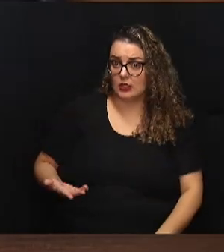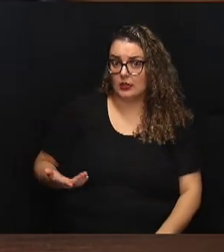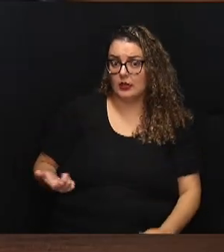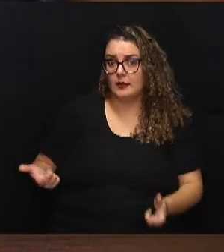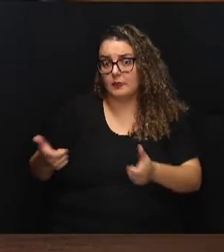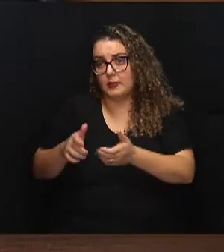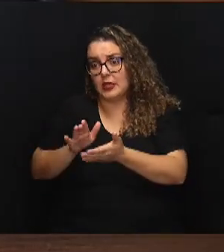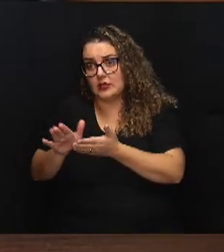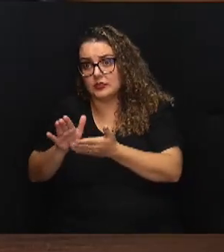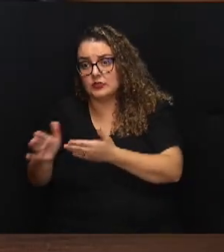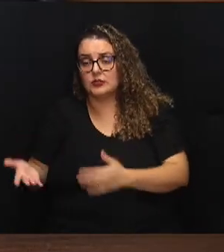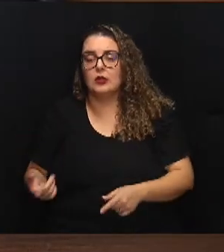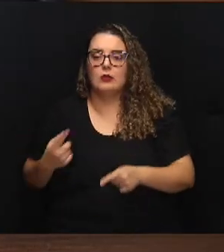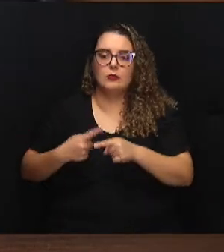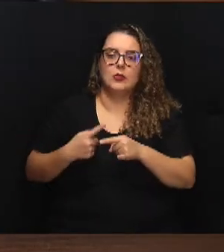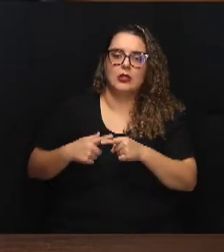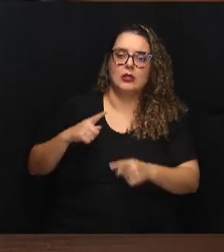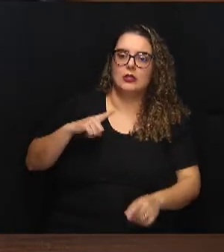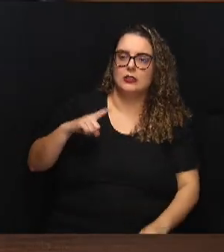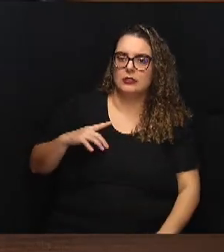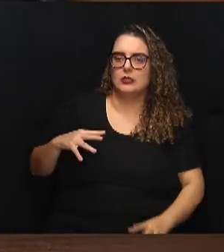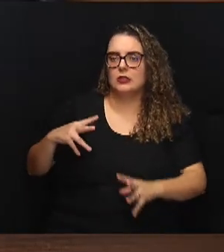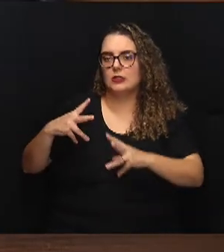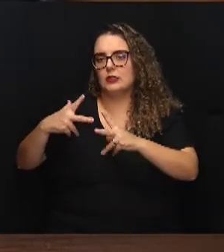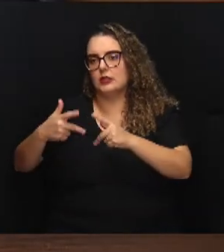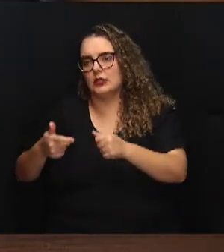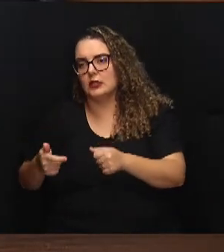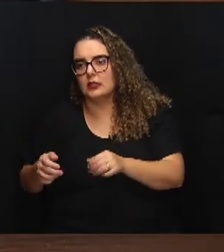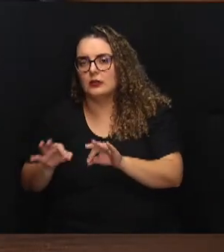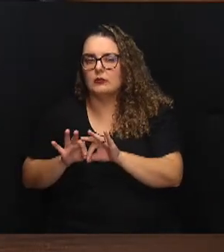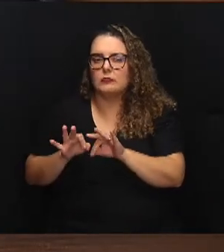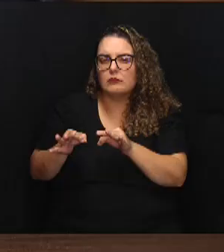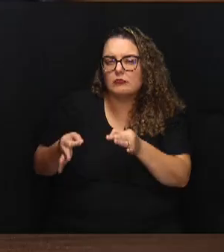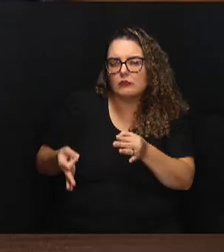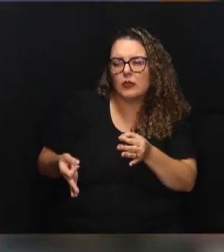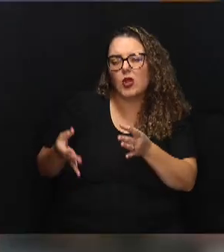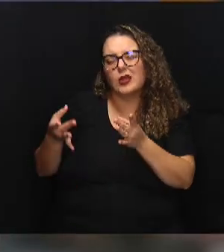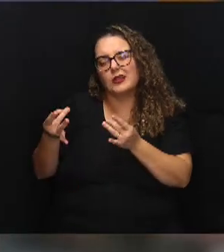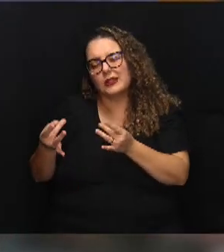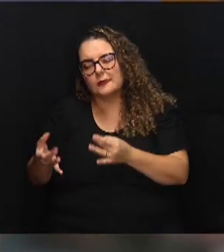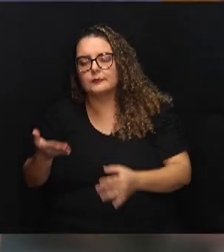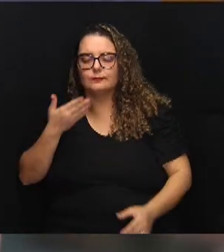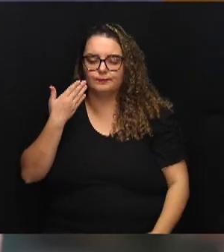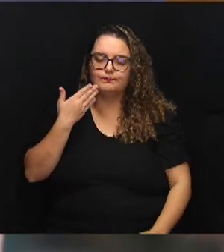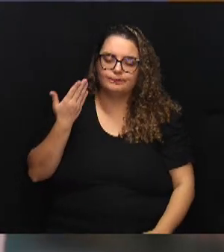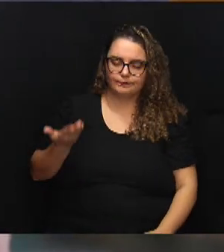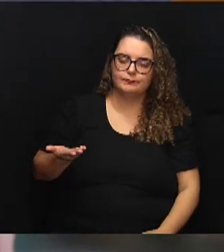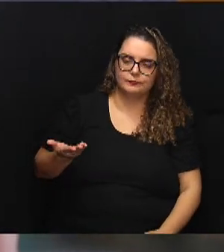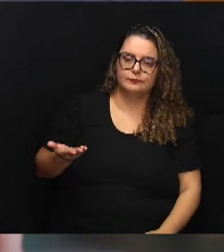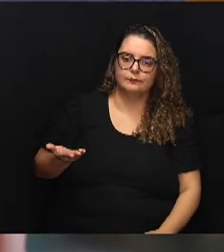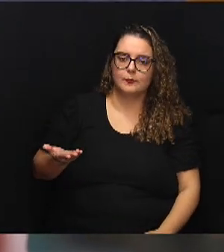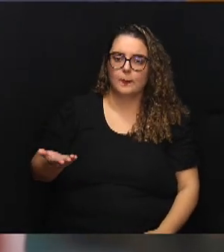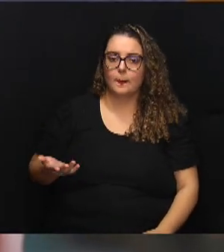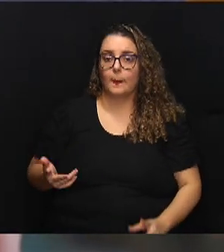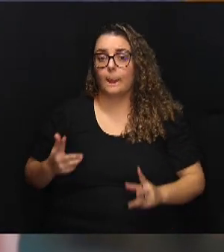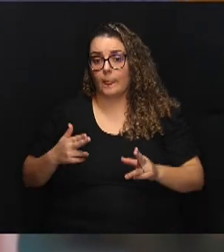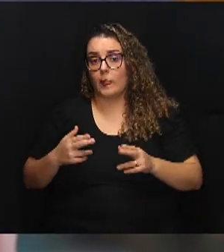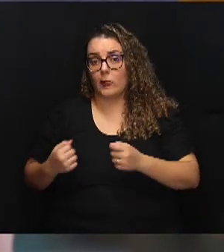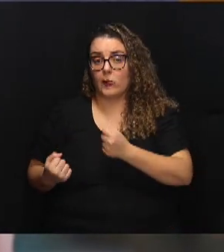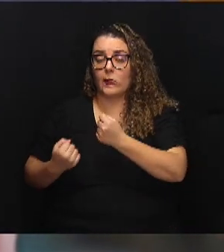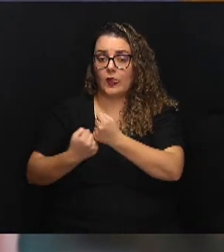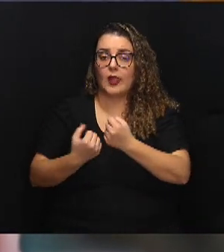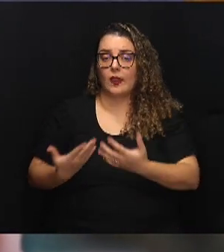custosos, né? Porque ele tem toda uma simplicidade, né, e facilidade, e com o apoio